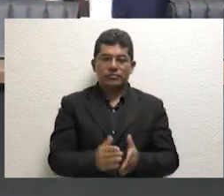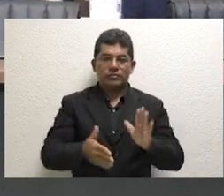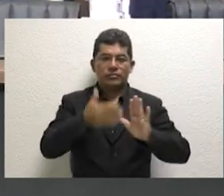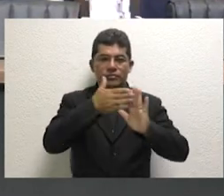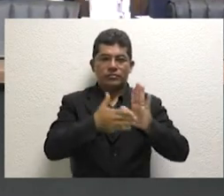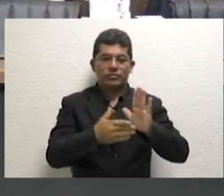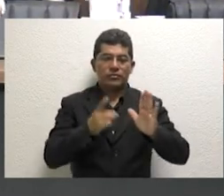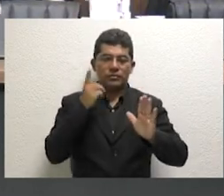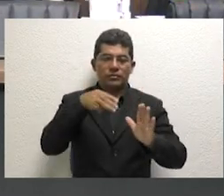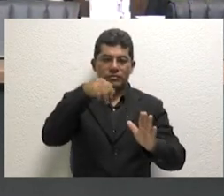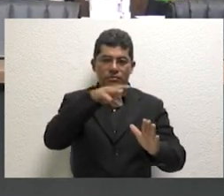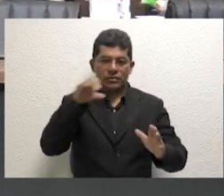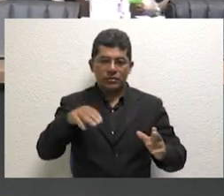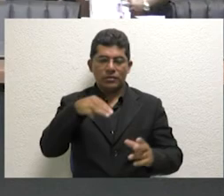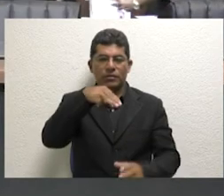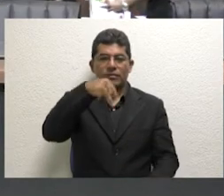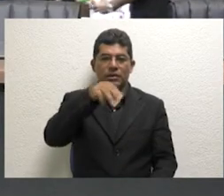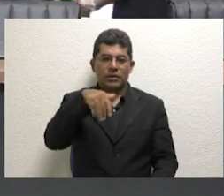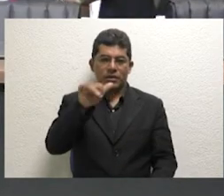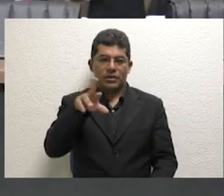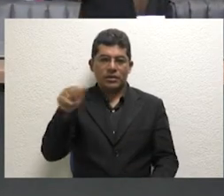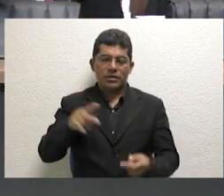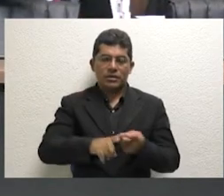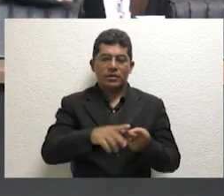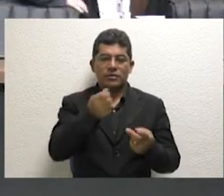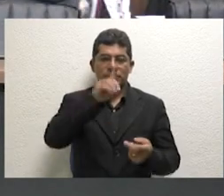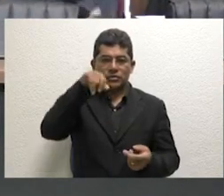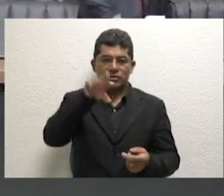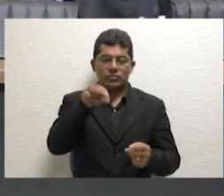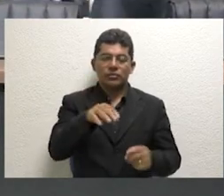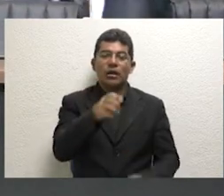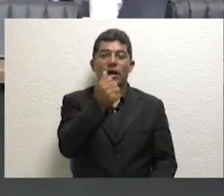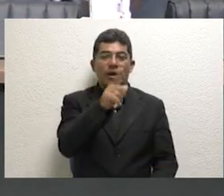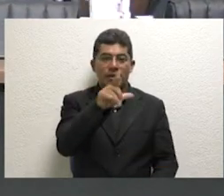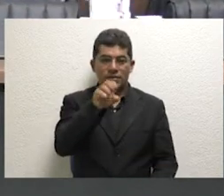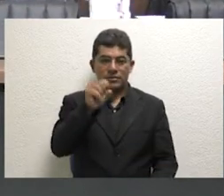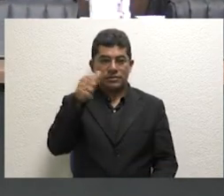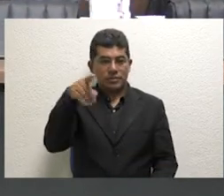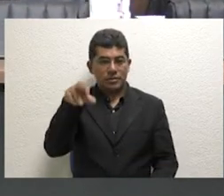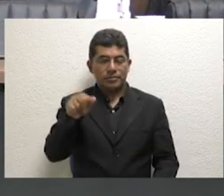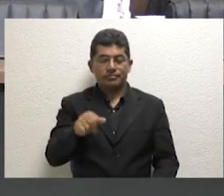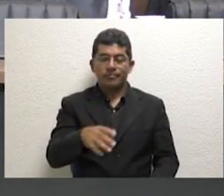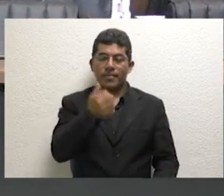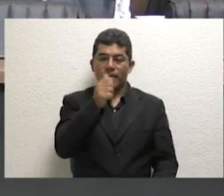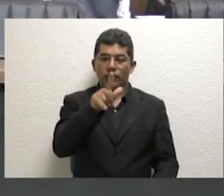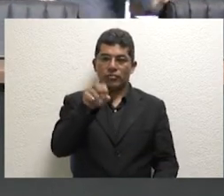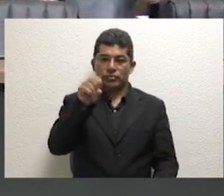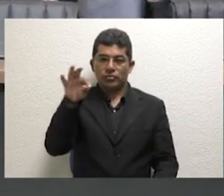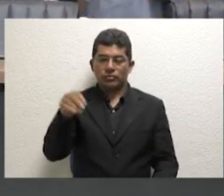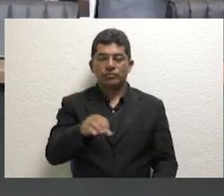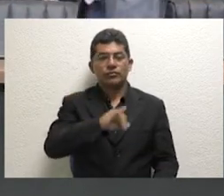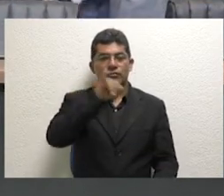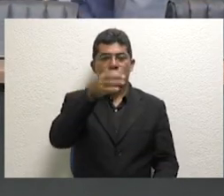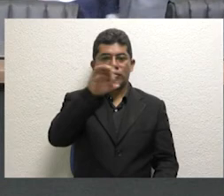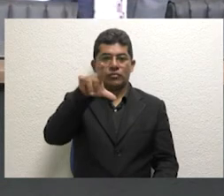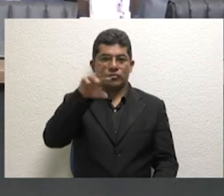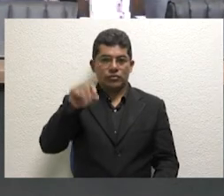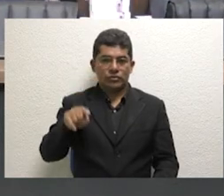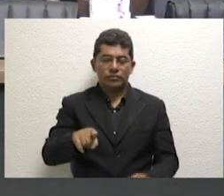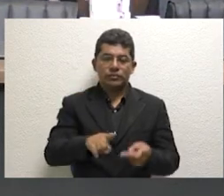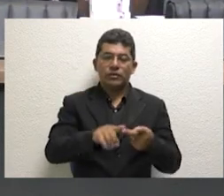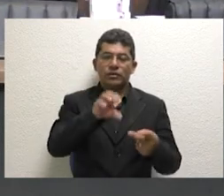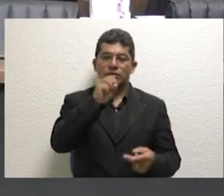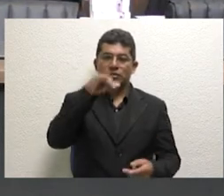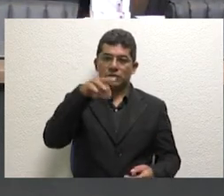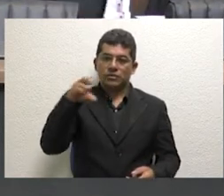do deputado Alcimar Maciel Mayara Pinheiro Edjuto Afonso deputado Alessandra Campelo Augusto Ferraz deputado João Luiz deputado Sinésio Campos